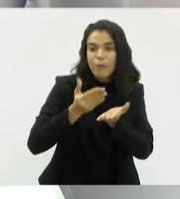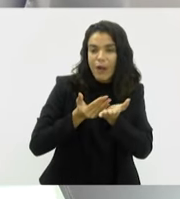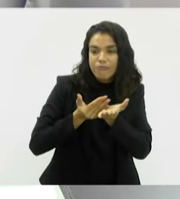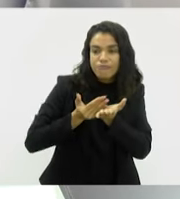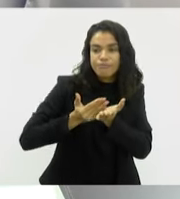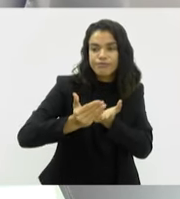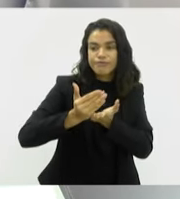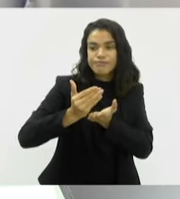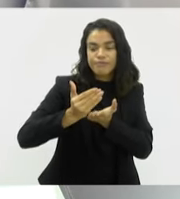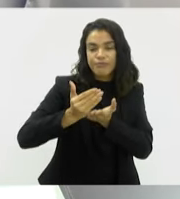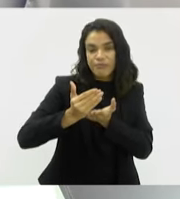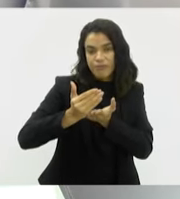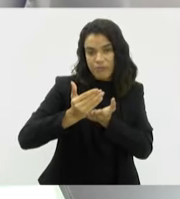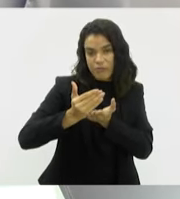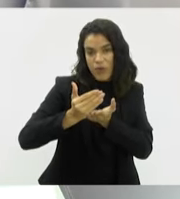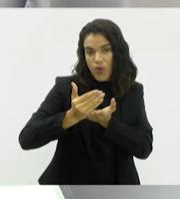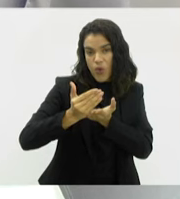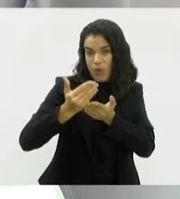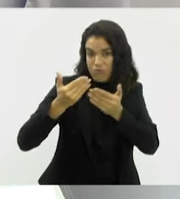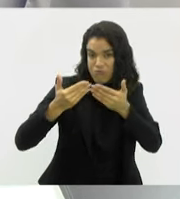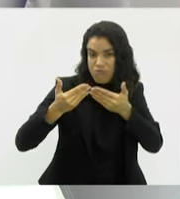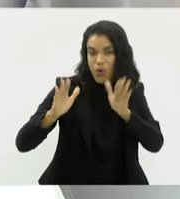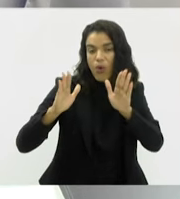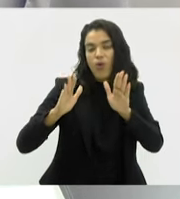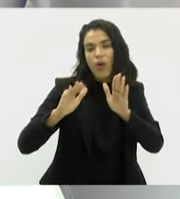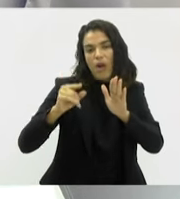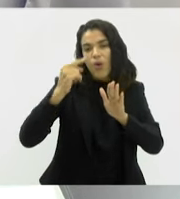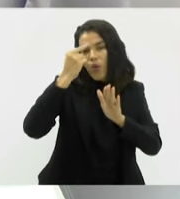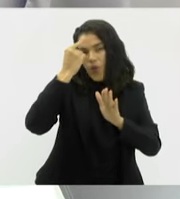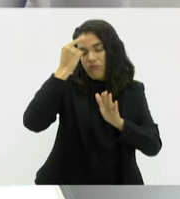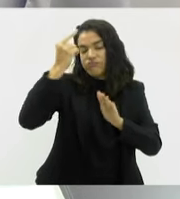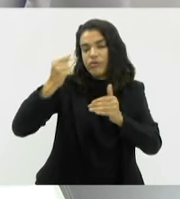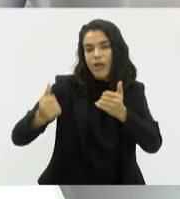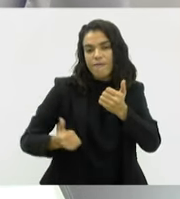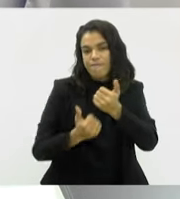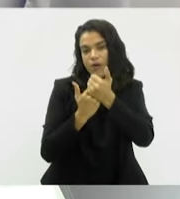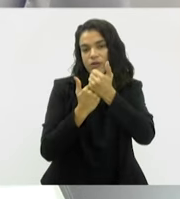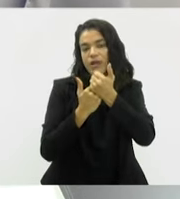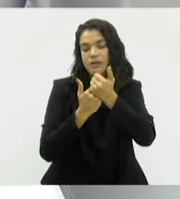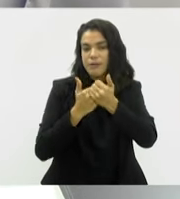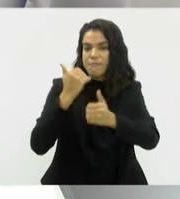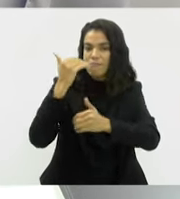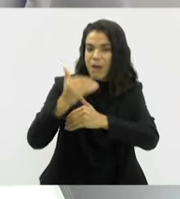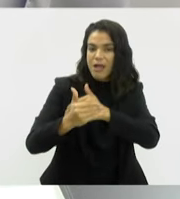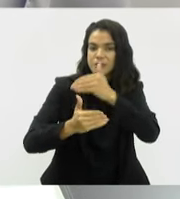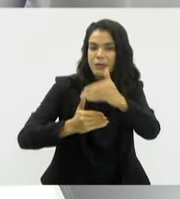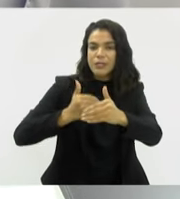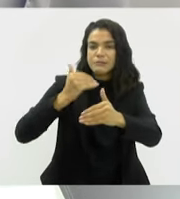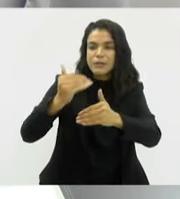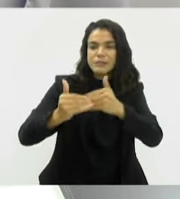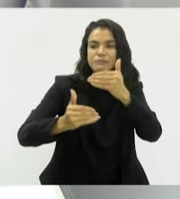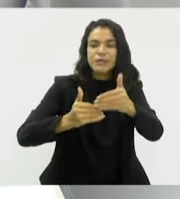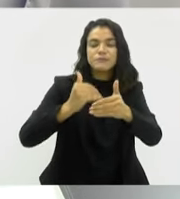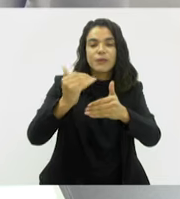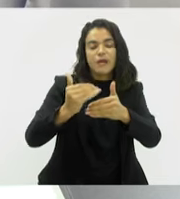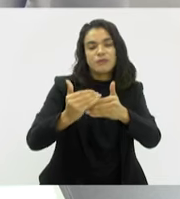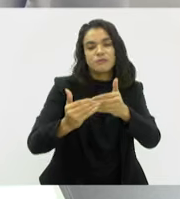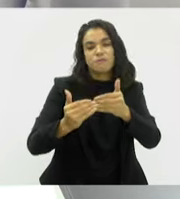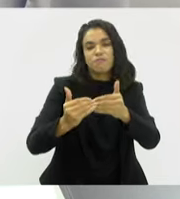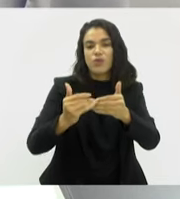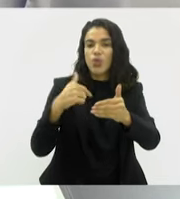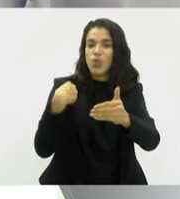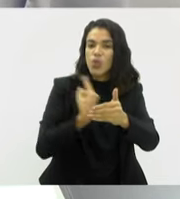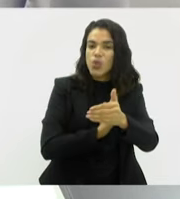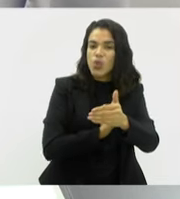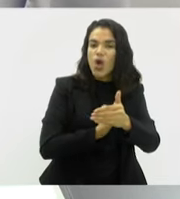que, se abrir a porteira para isso, a ideia é fortalecer cada vez mais a nossa capacidade de legislar.